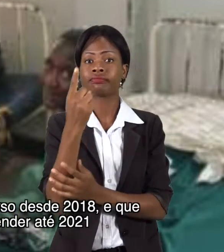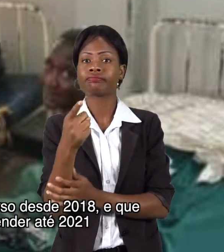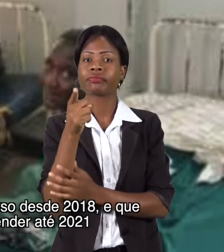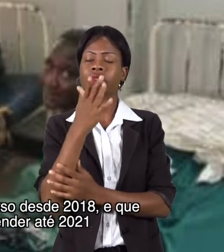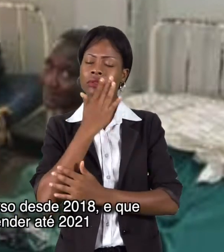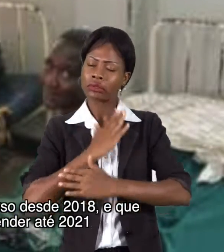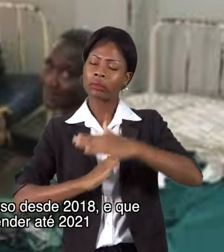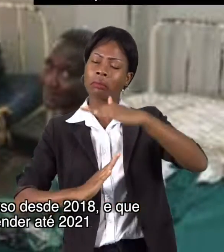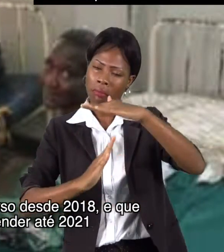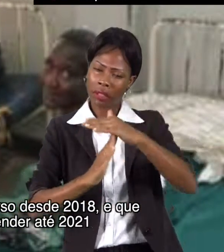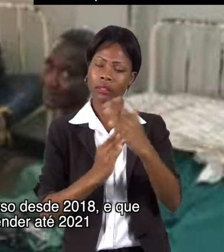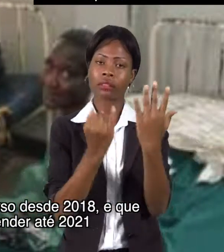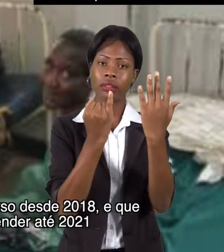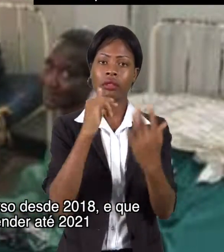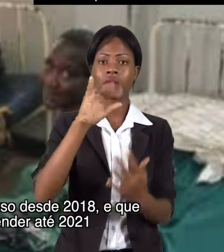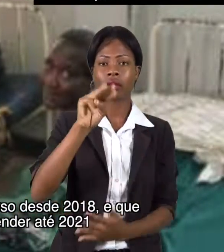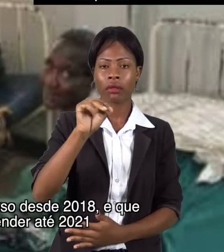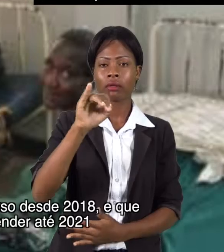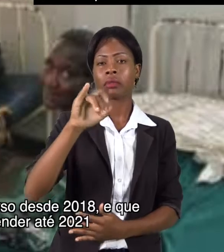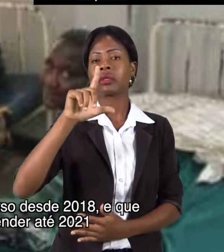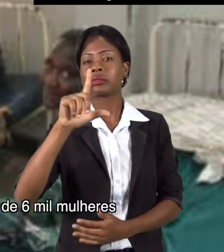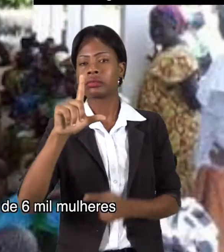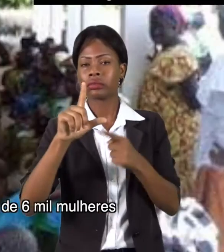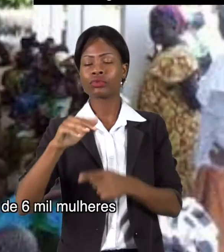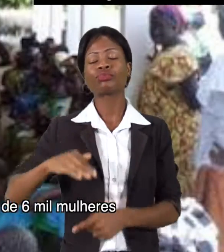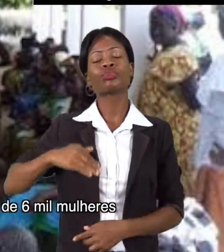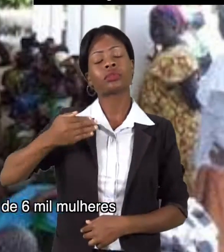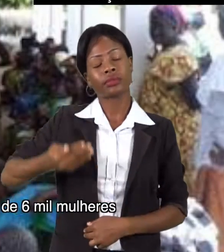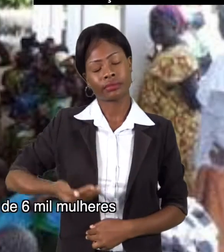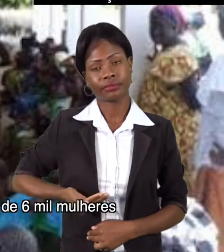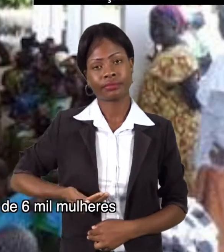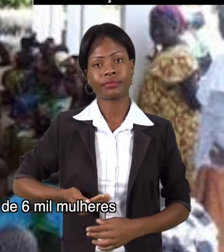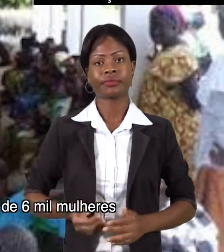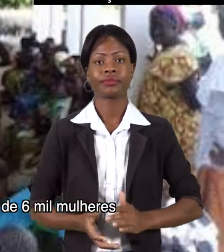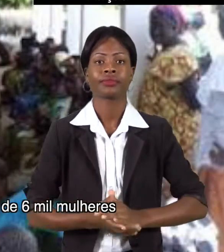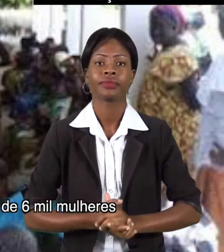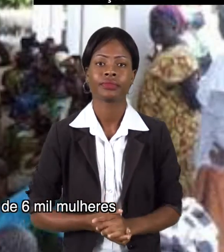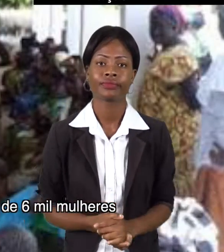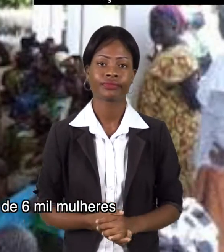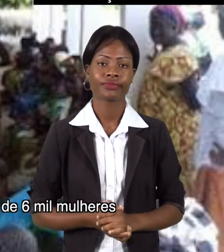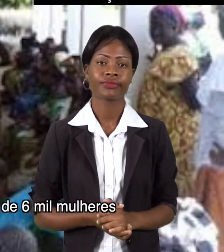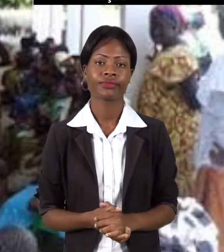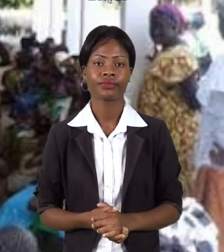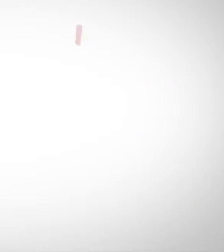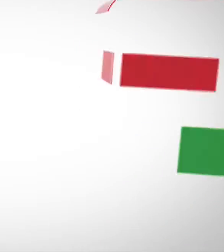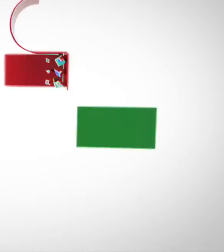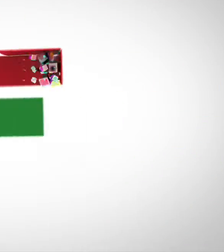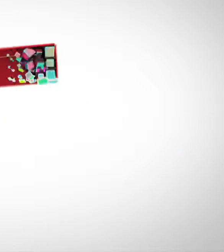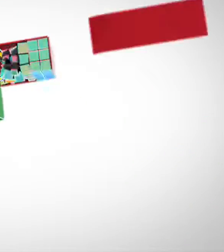e que deverá se estender até 2021, abrangendo mais de 6.000 mulheres.